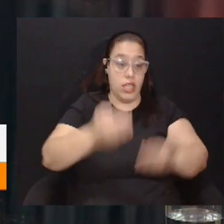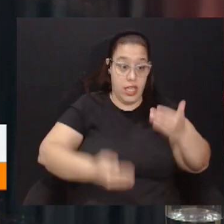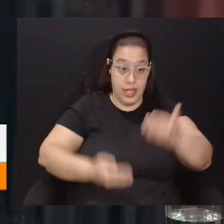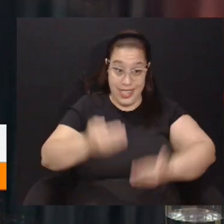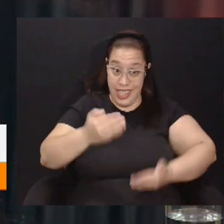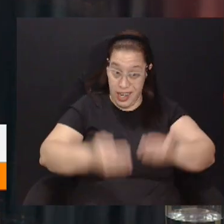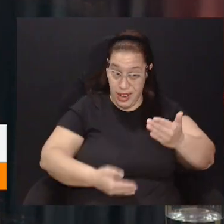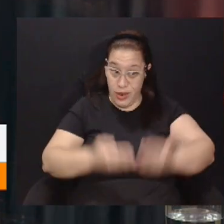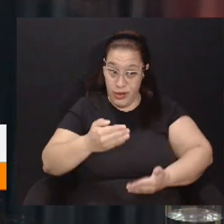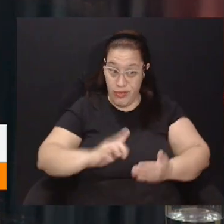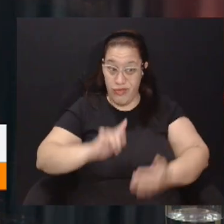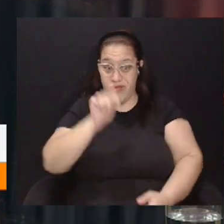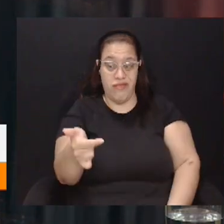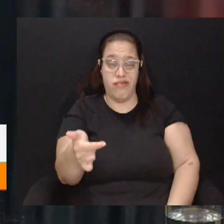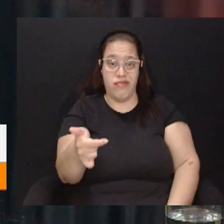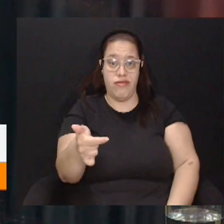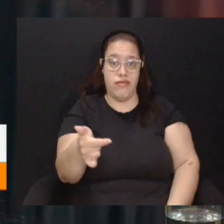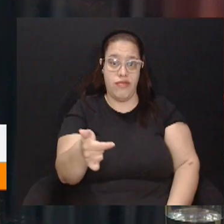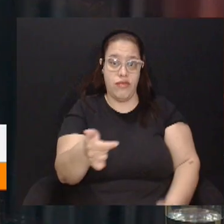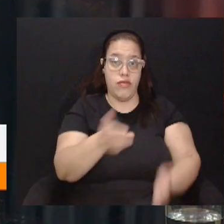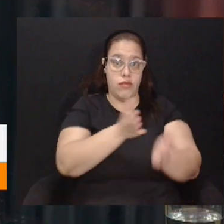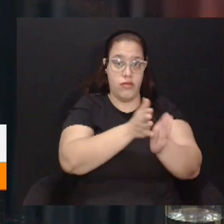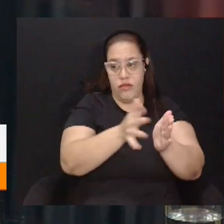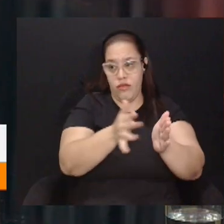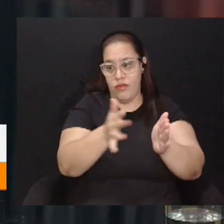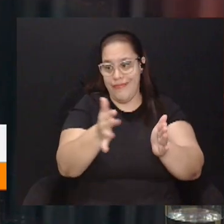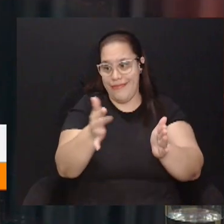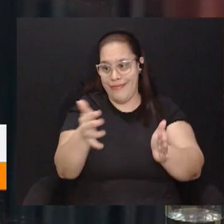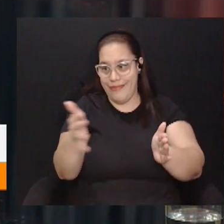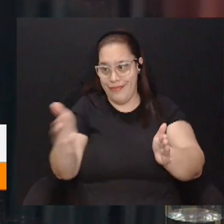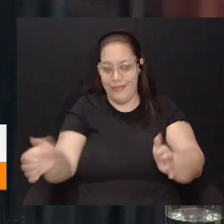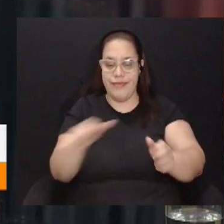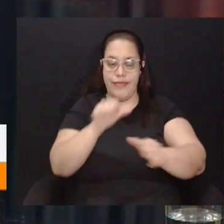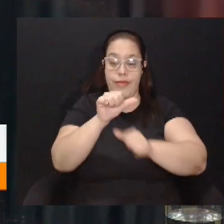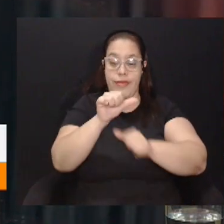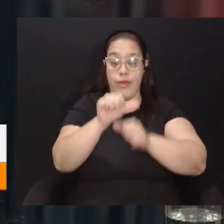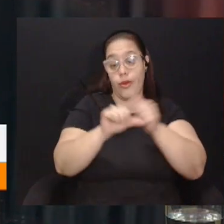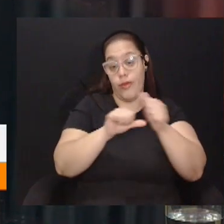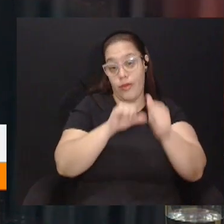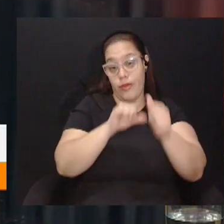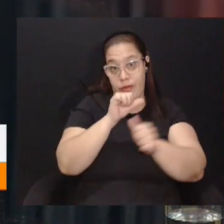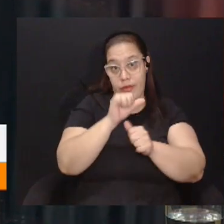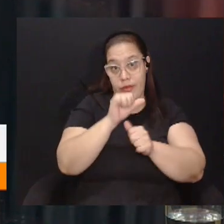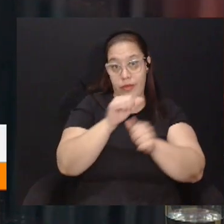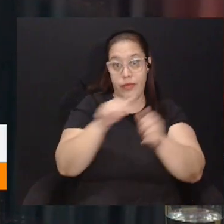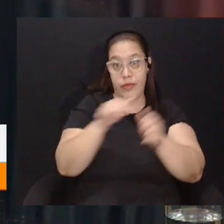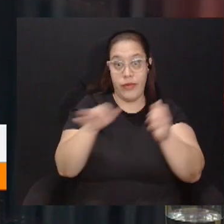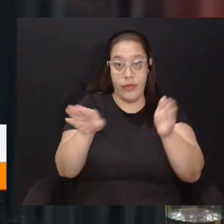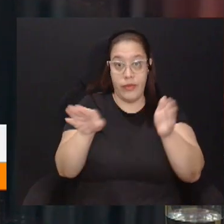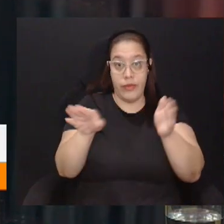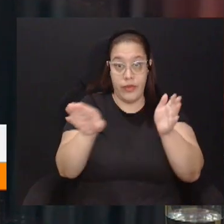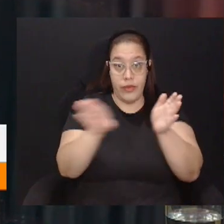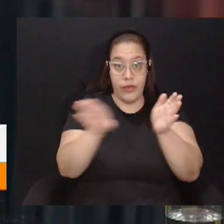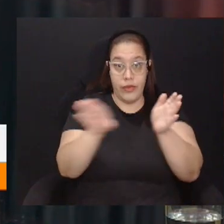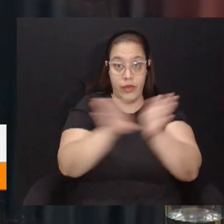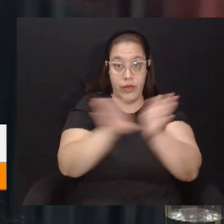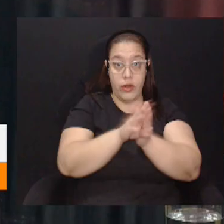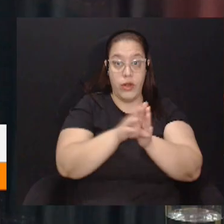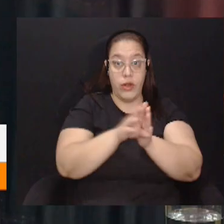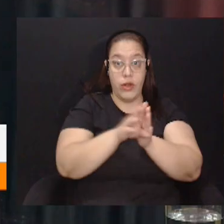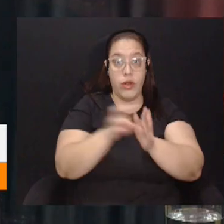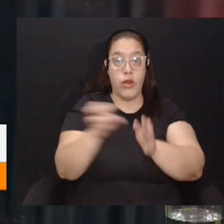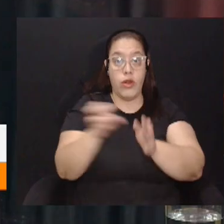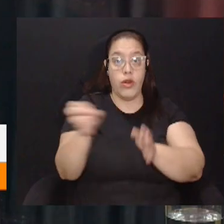com a mudança de, né, com a chegada de novos faraós, aquele povo acaba caindo na condição de